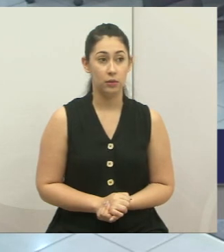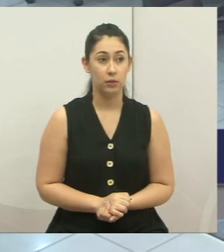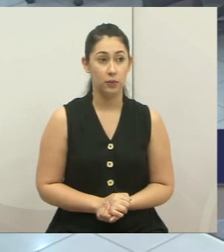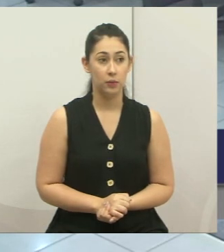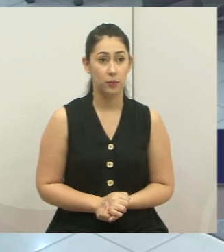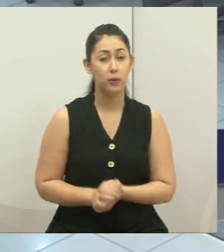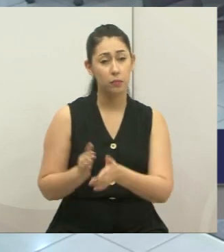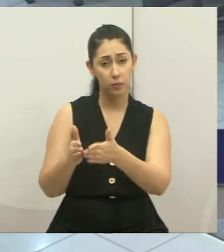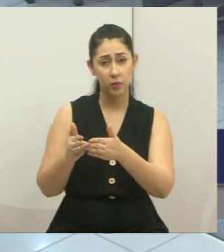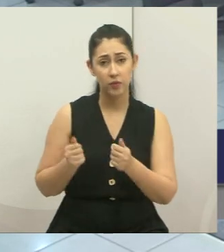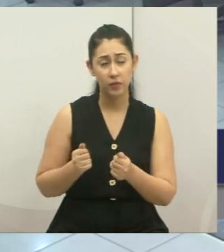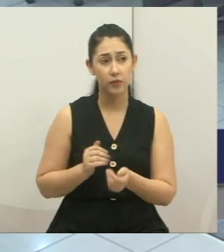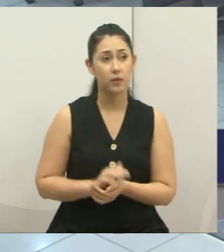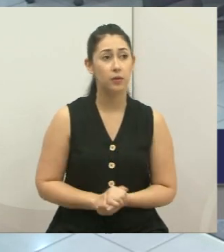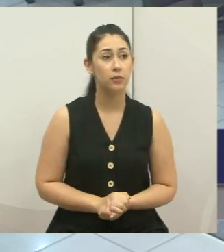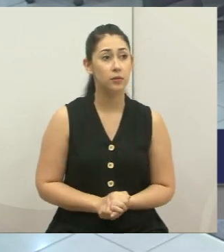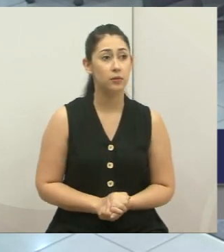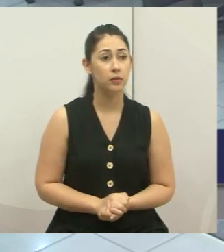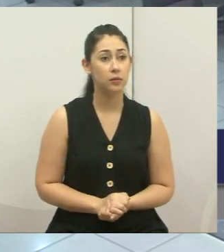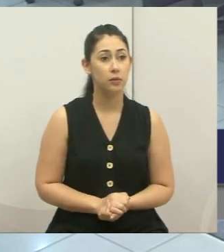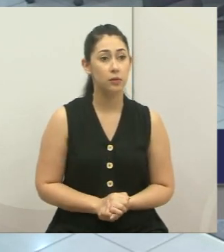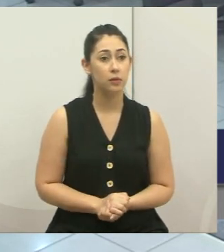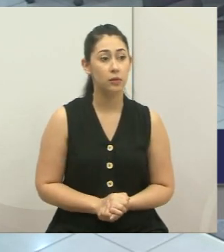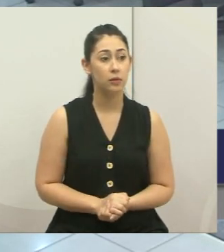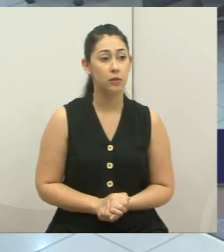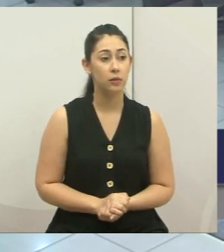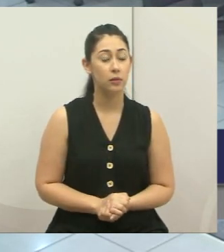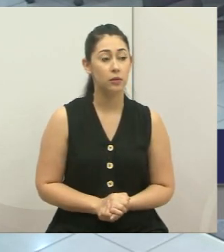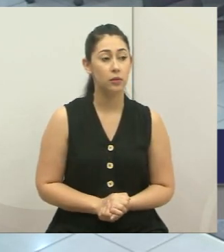Por favor, cambiar a tela.